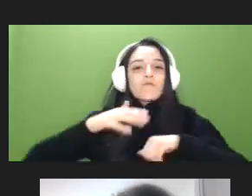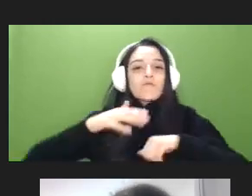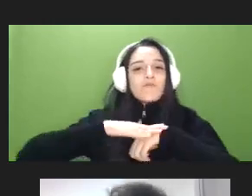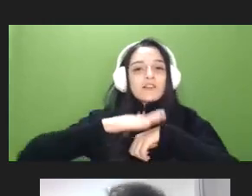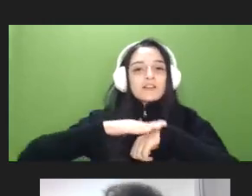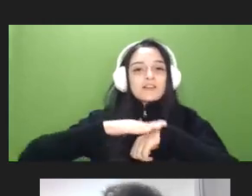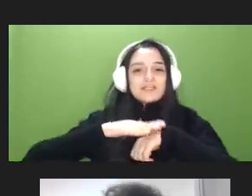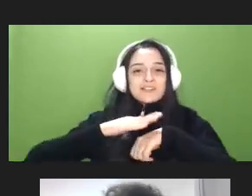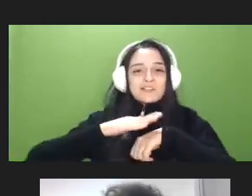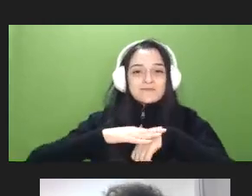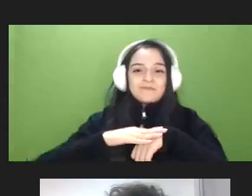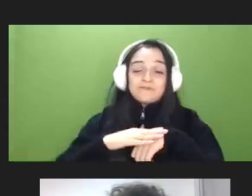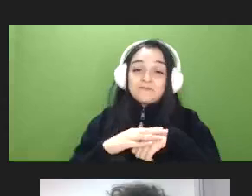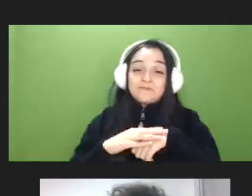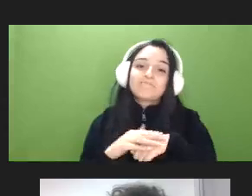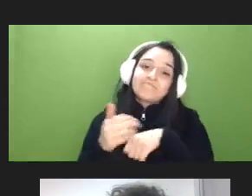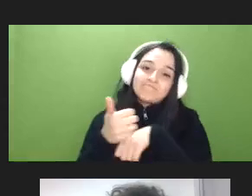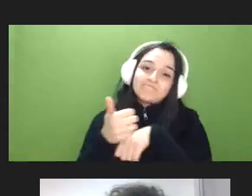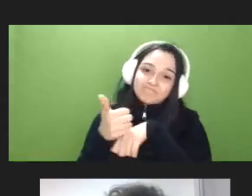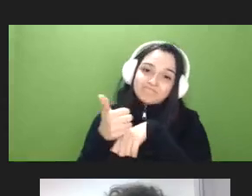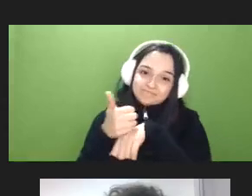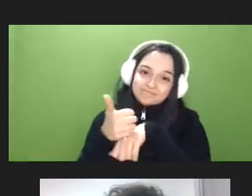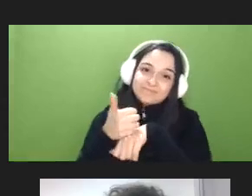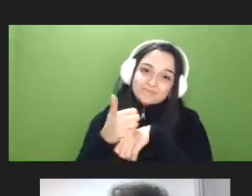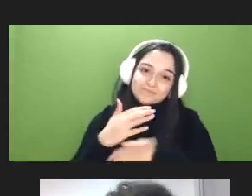profissionalmente falando, né?